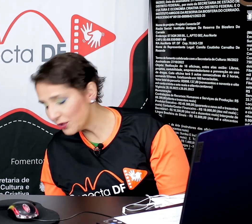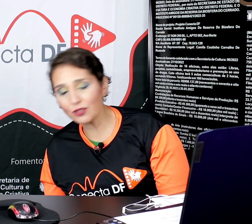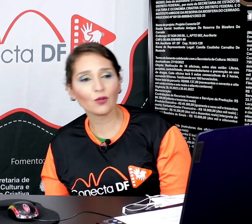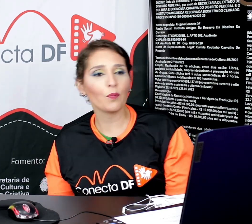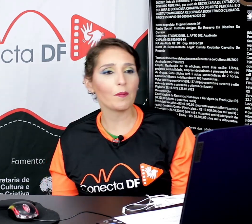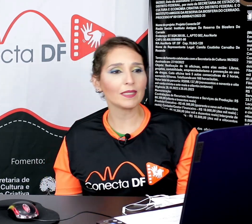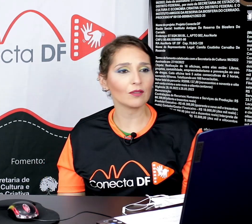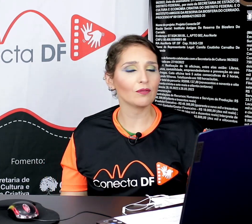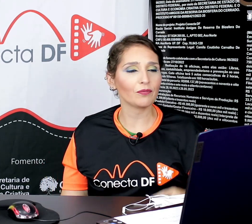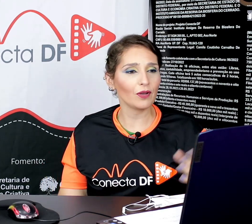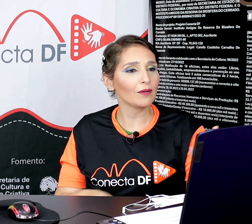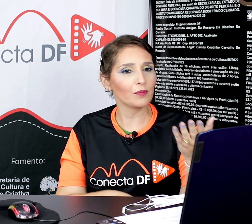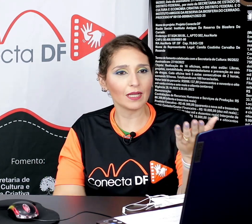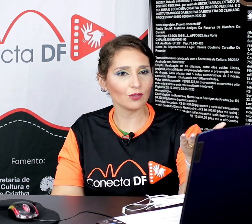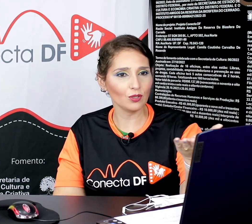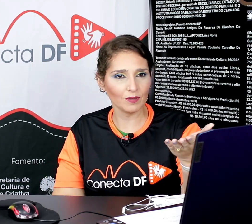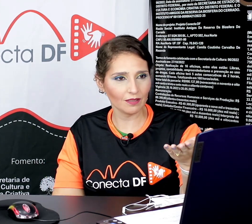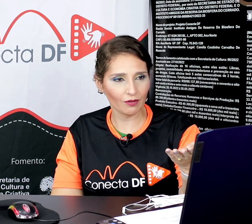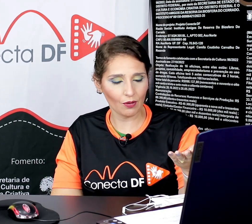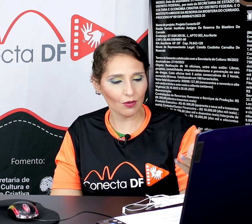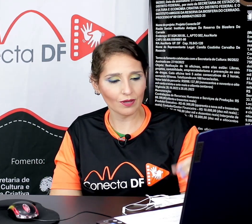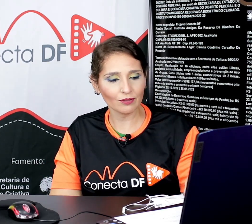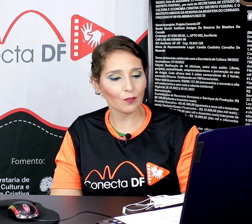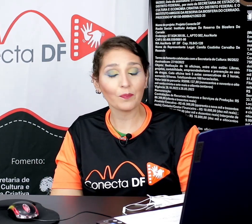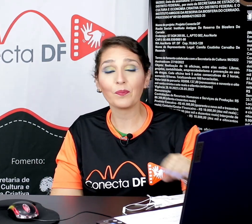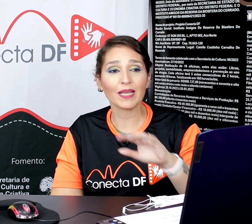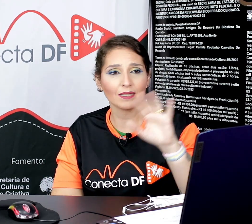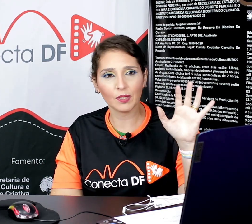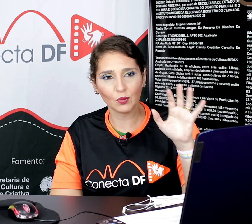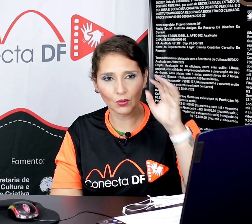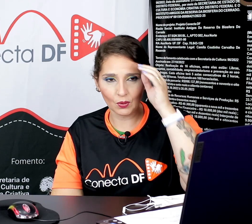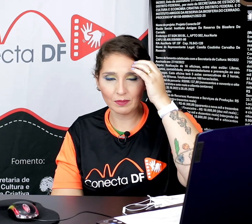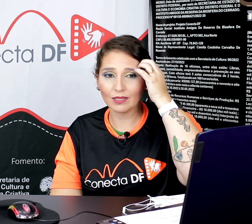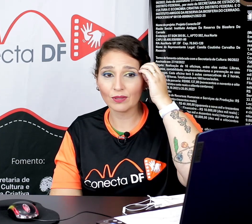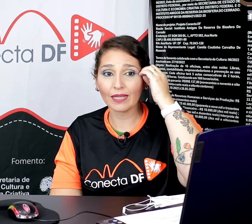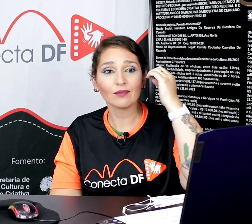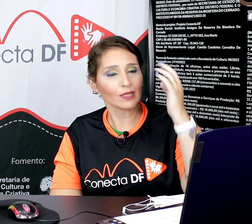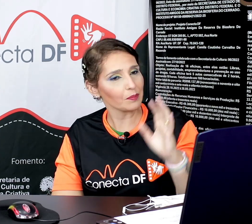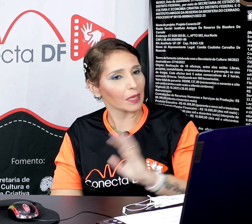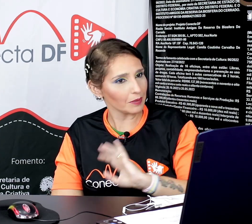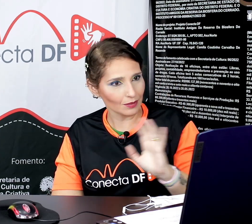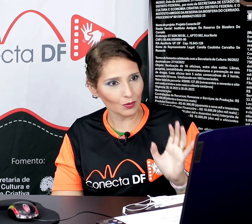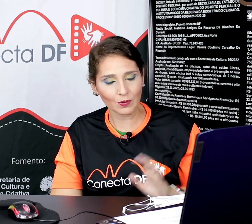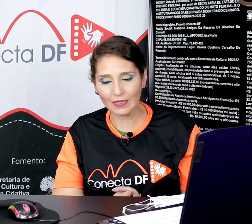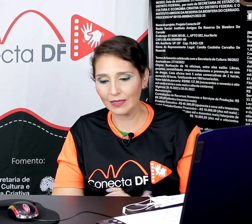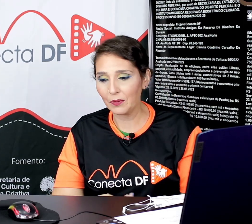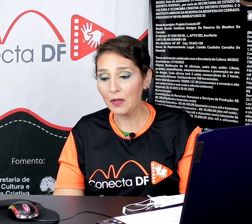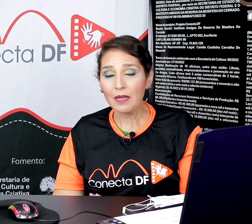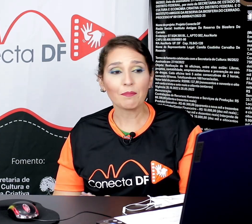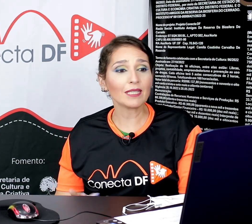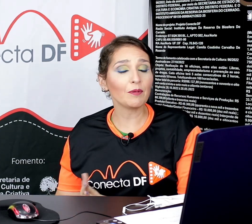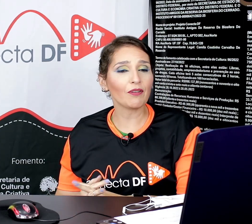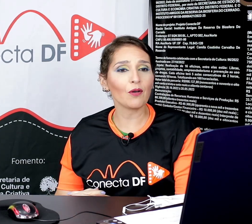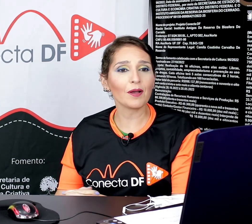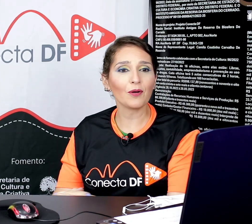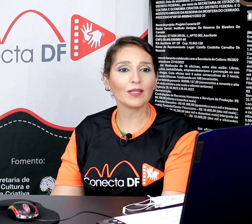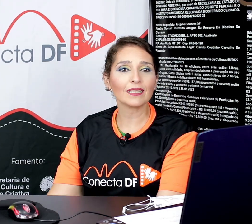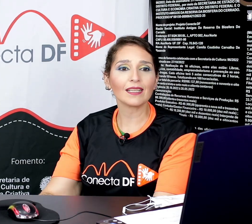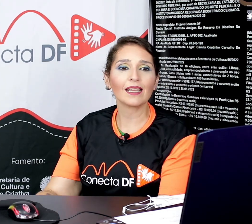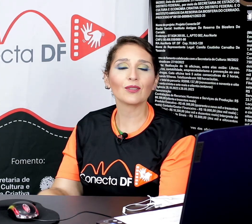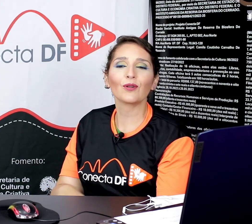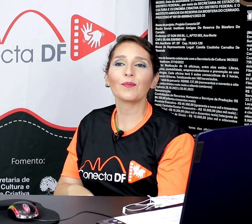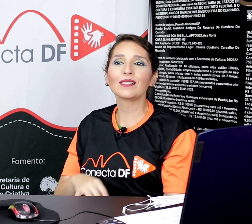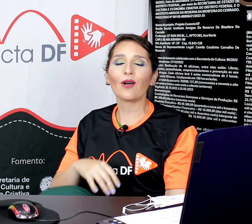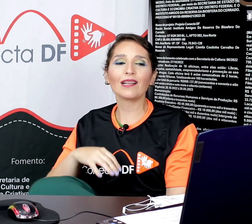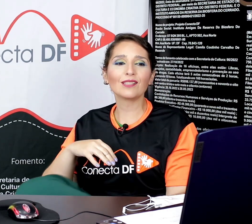vou pedir desculpa, mas foi uma das últimas que falou agora, eu sou péssima com nomes, eu tento lembrar, mas eu não consigo. Mas me falou uma coisa,